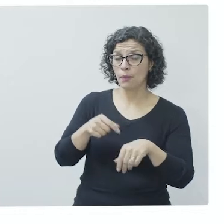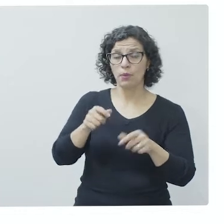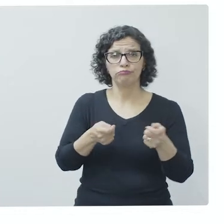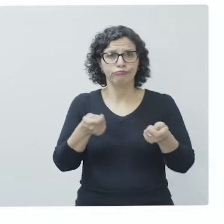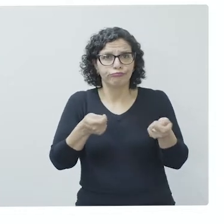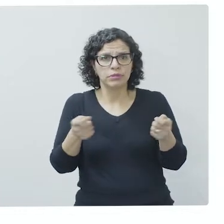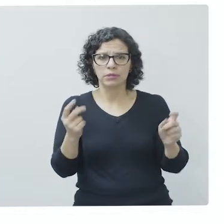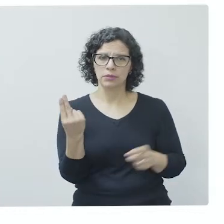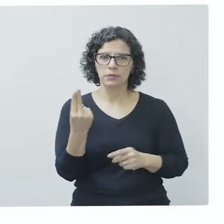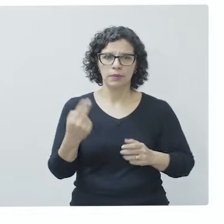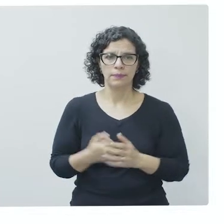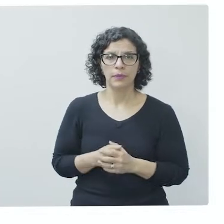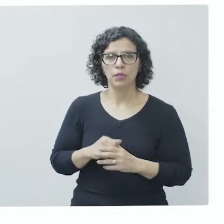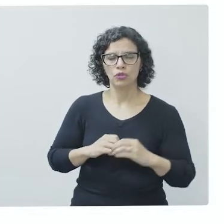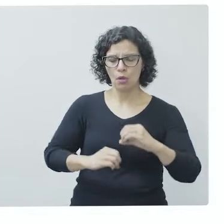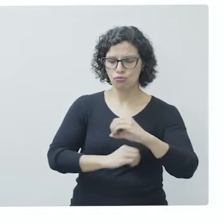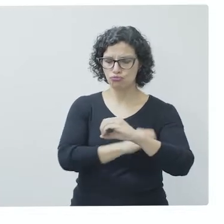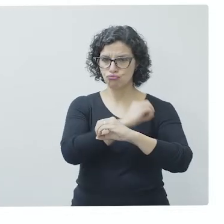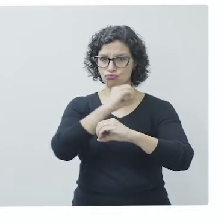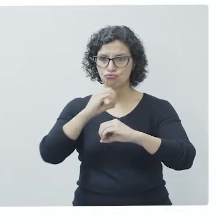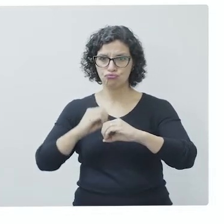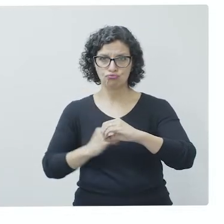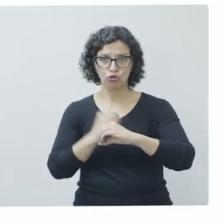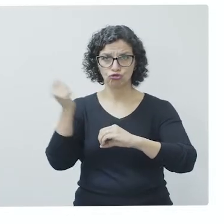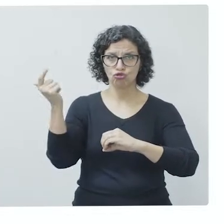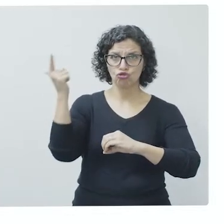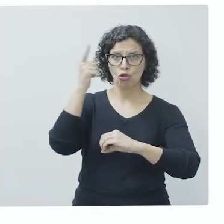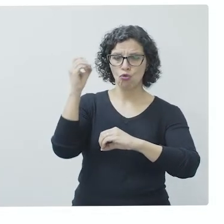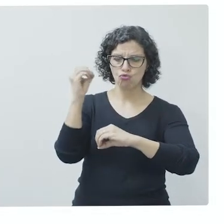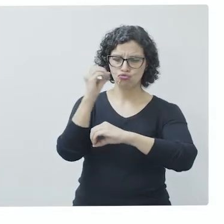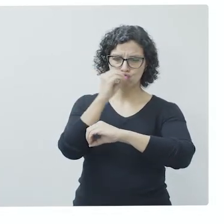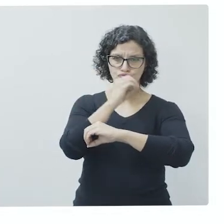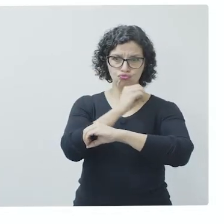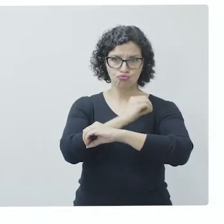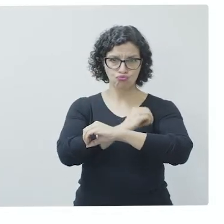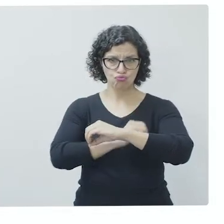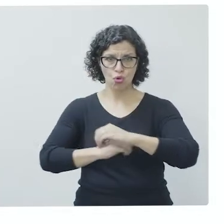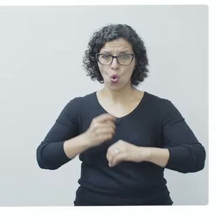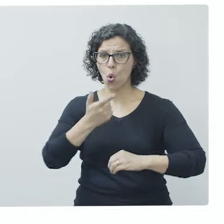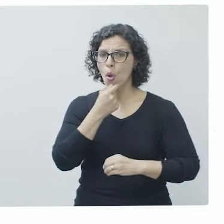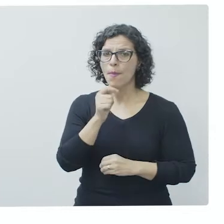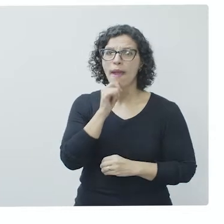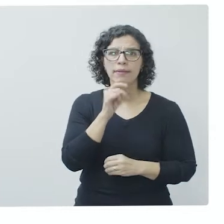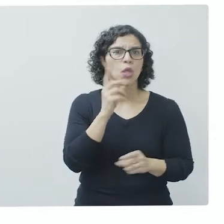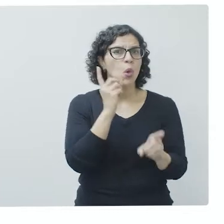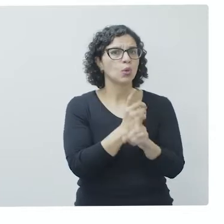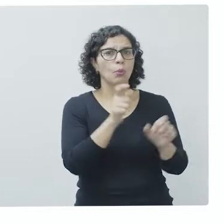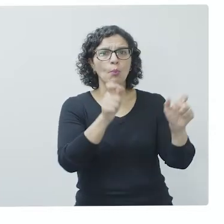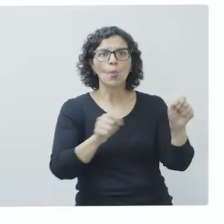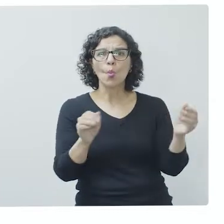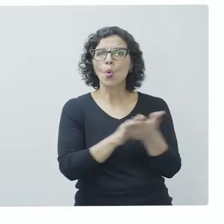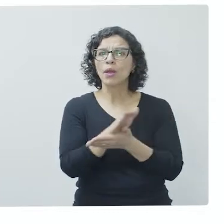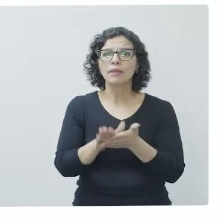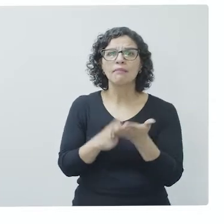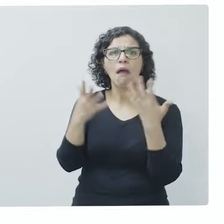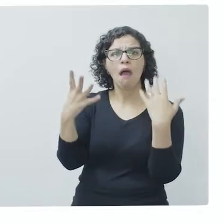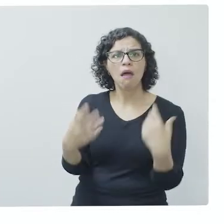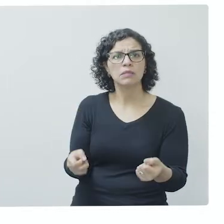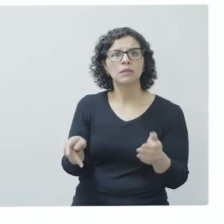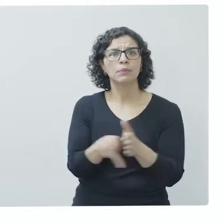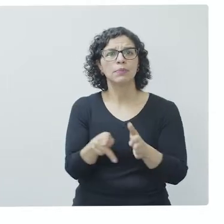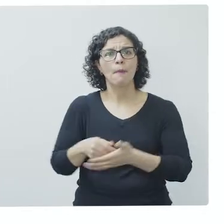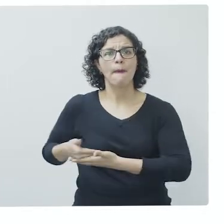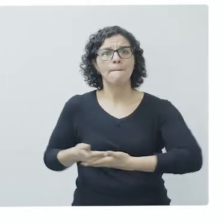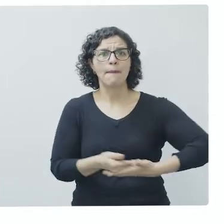tempo. O dia passou. O sol caiu na boca da noite. E o homem ainda não tinha encontrado ninguém